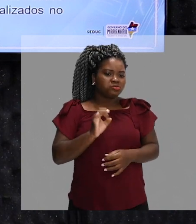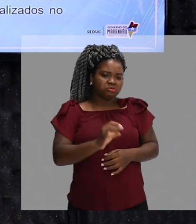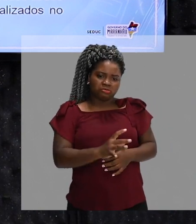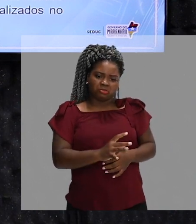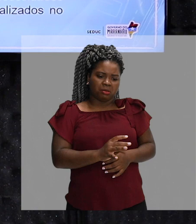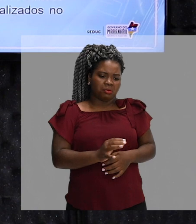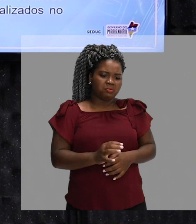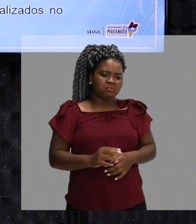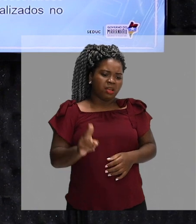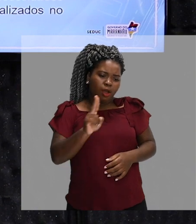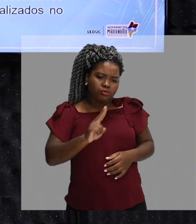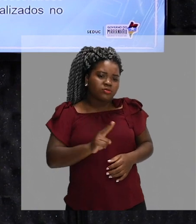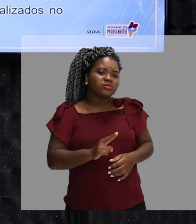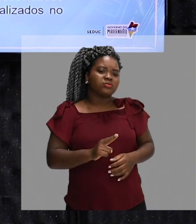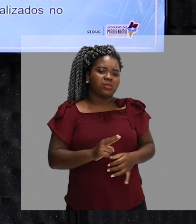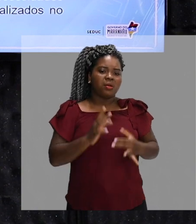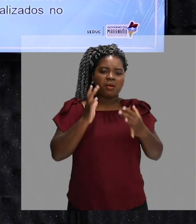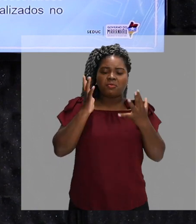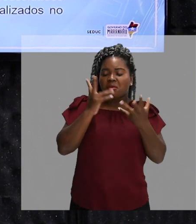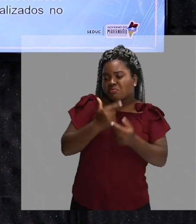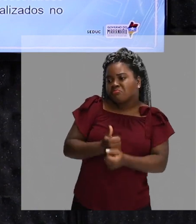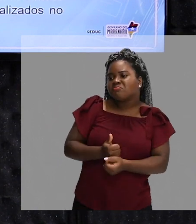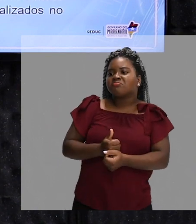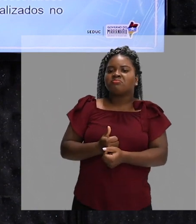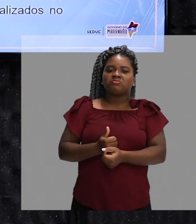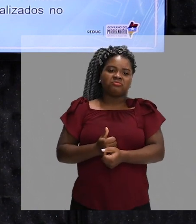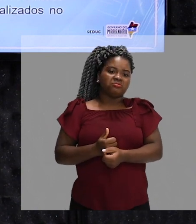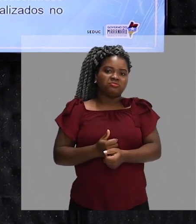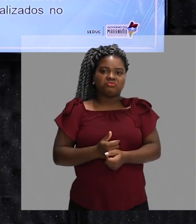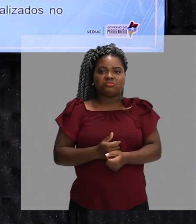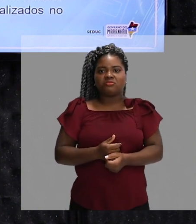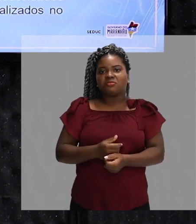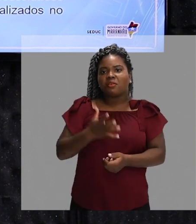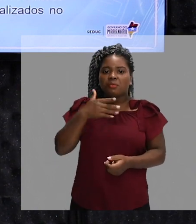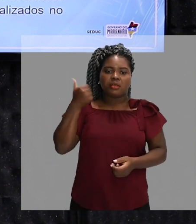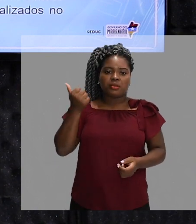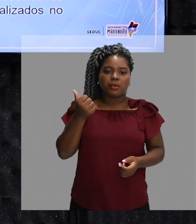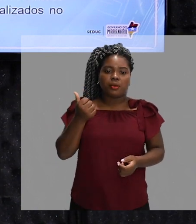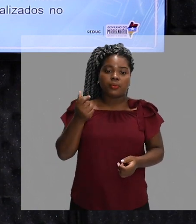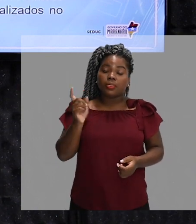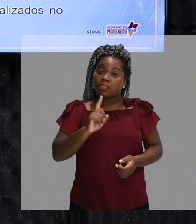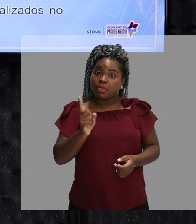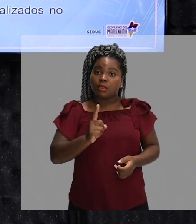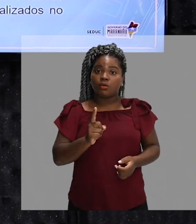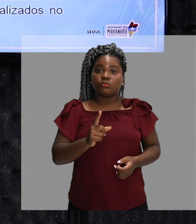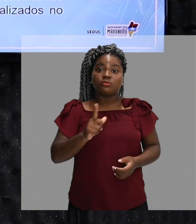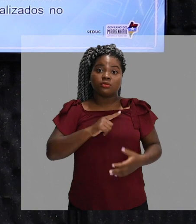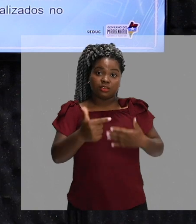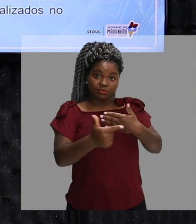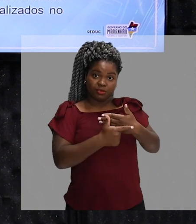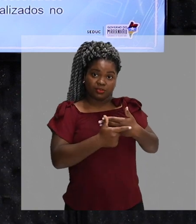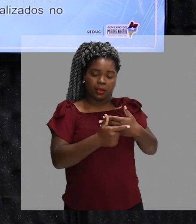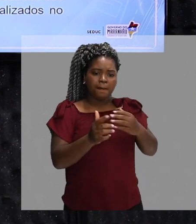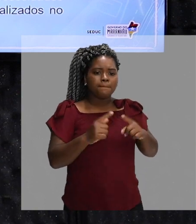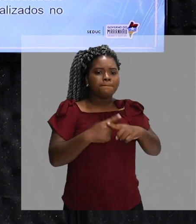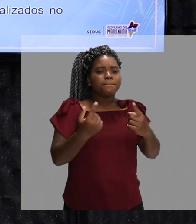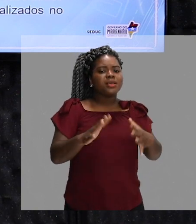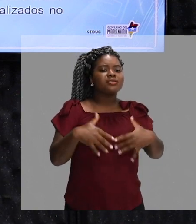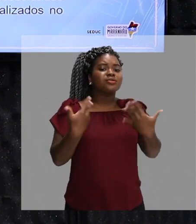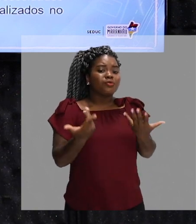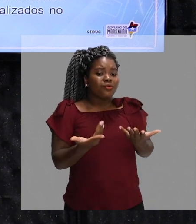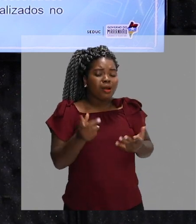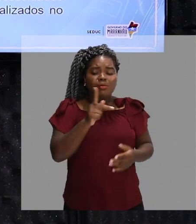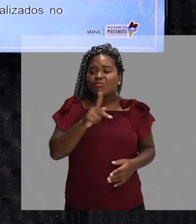quer usar ou porque se acha bonitinho. Não, tem uma finalidade. Mas qual finalidade, professor? Qual utilidade